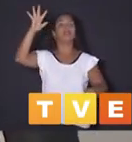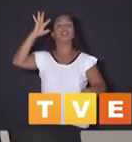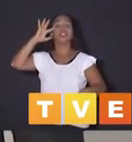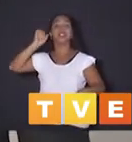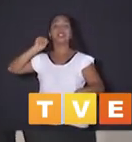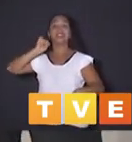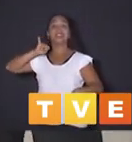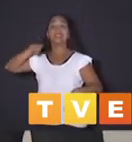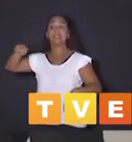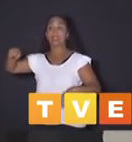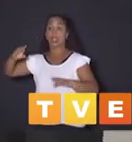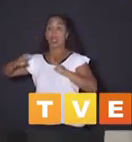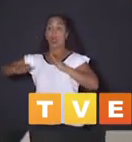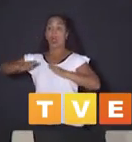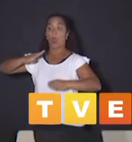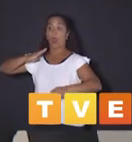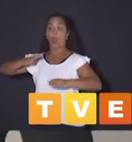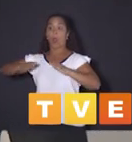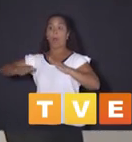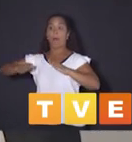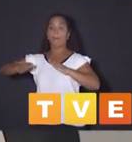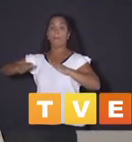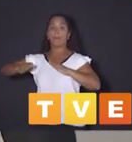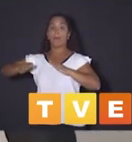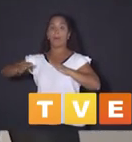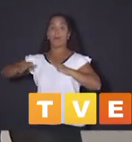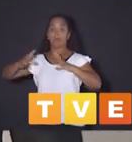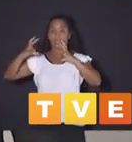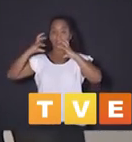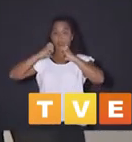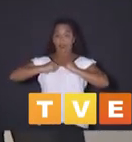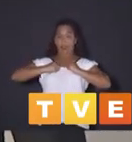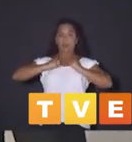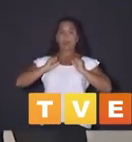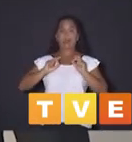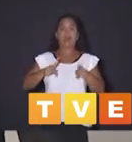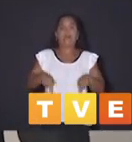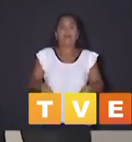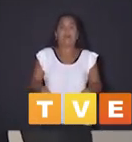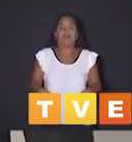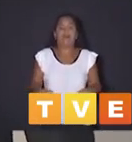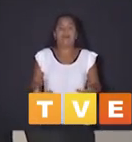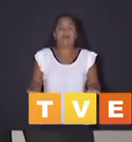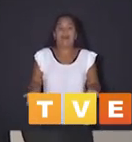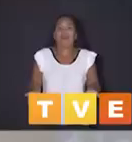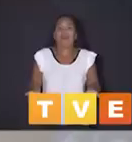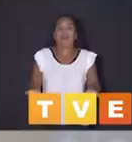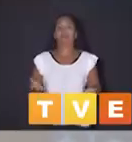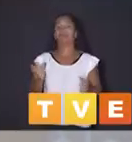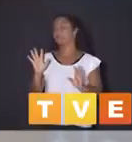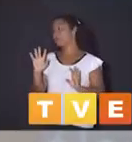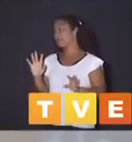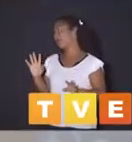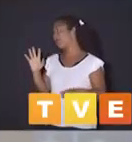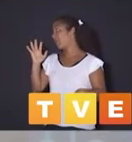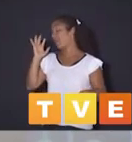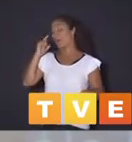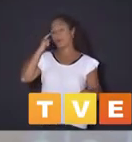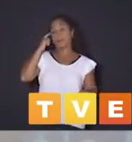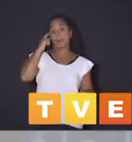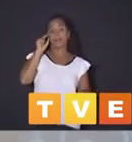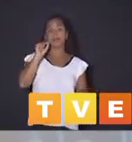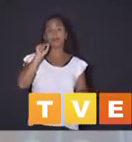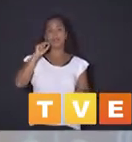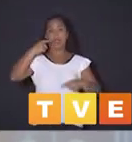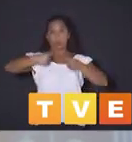é essa discussão ela gera uma área que a gente nem começou direito ainda então o parlamento